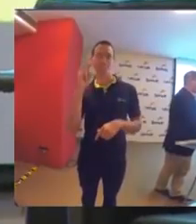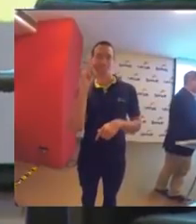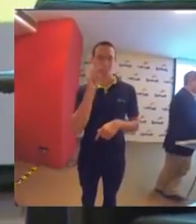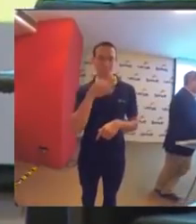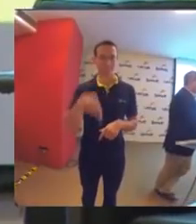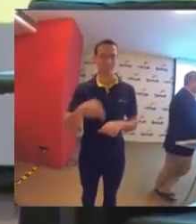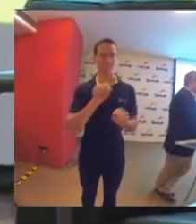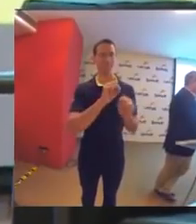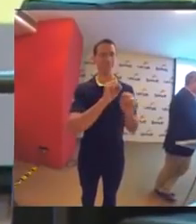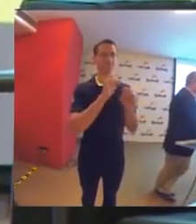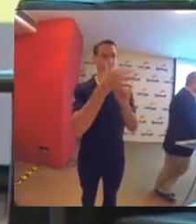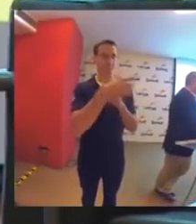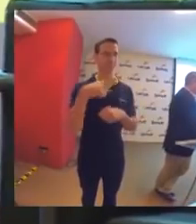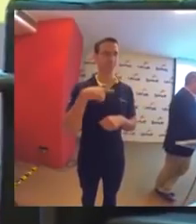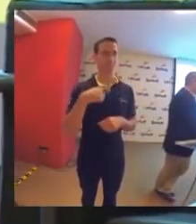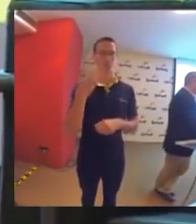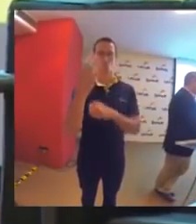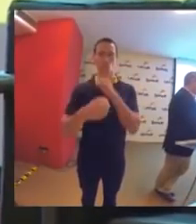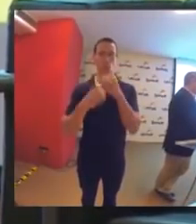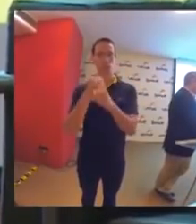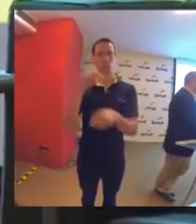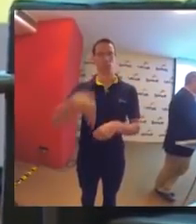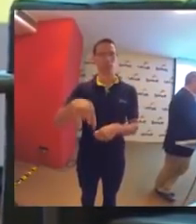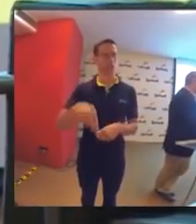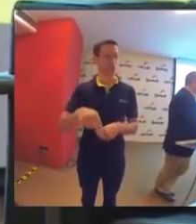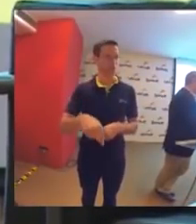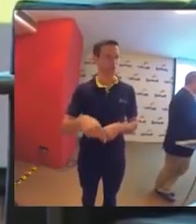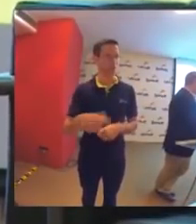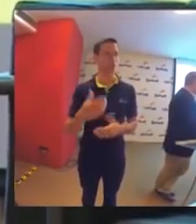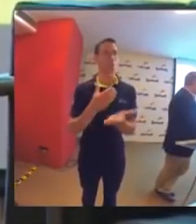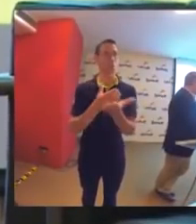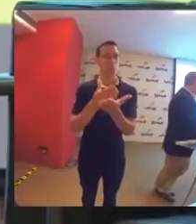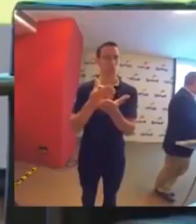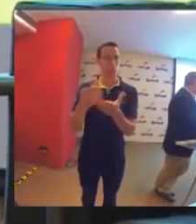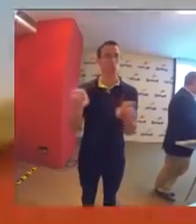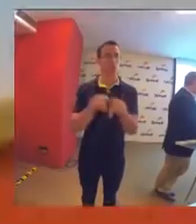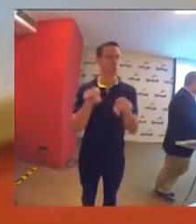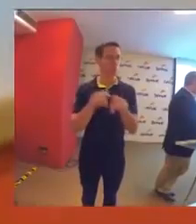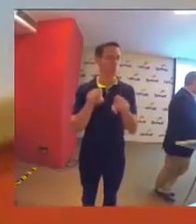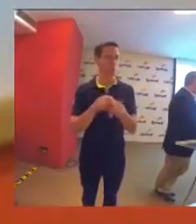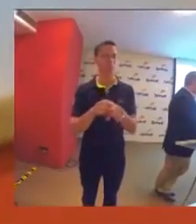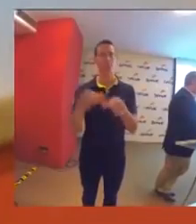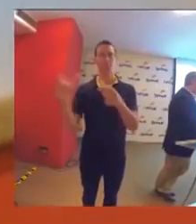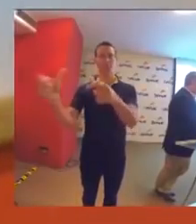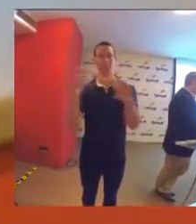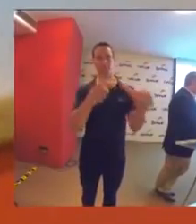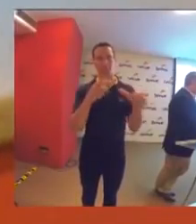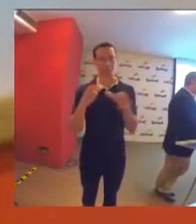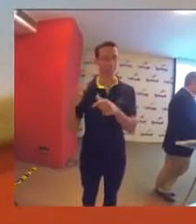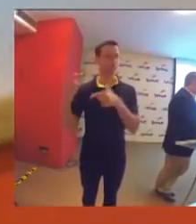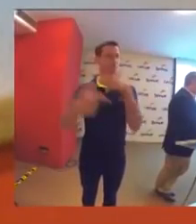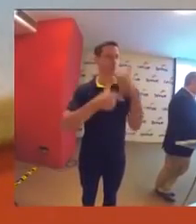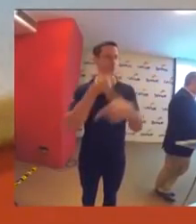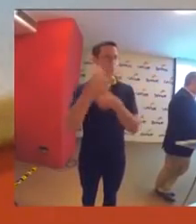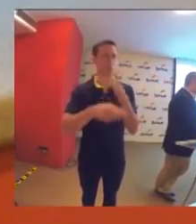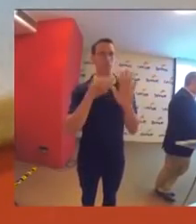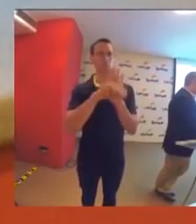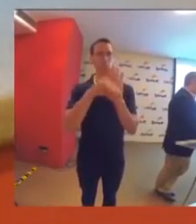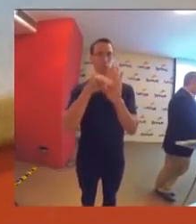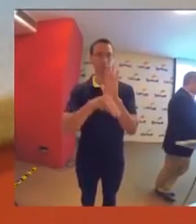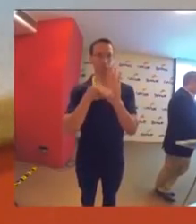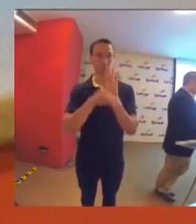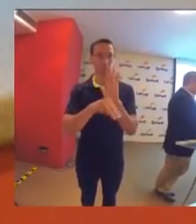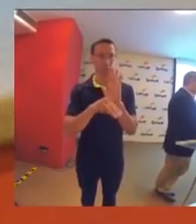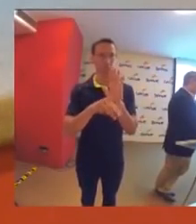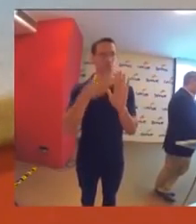menos uns 4 anos, que a gente começou também com algumas unidades a trabalhar com a metodologia de projetos, e